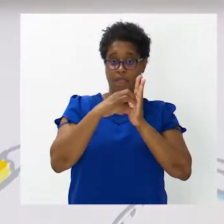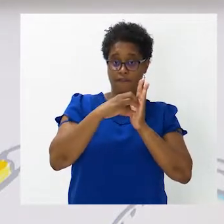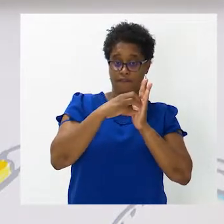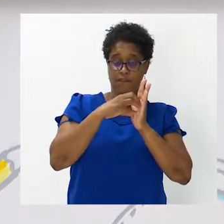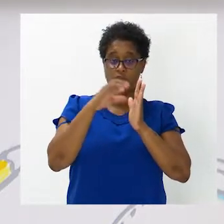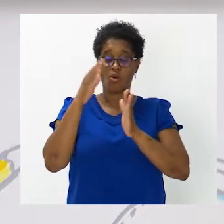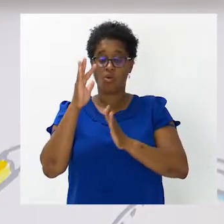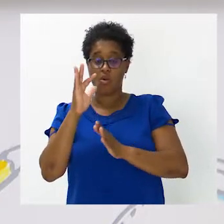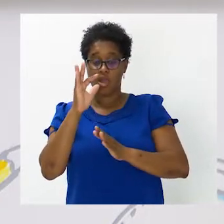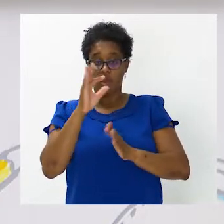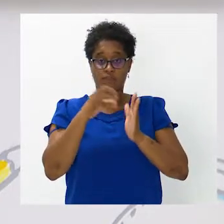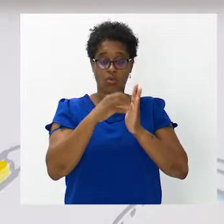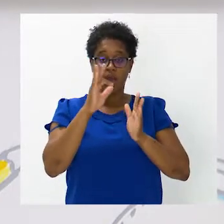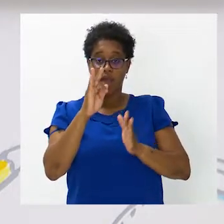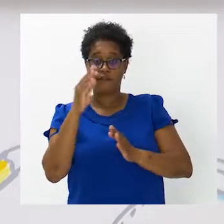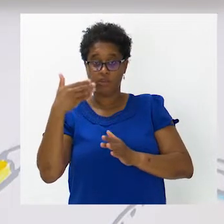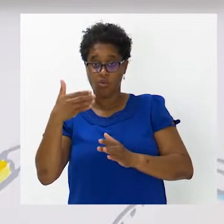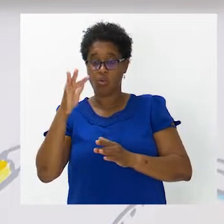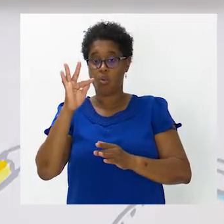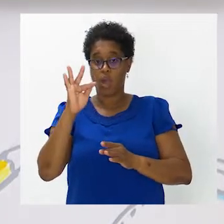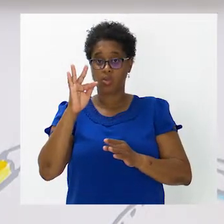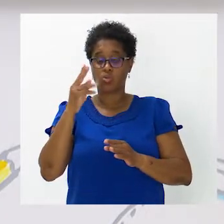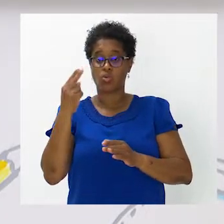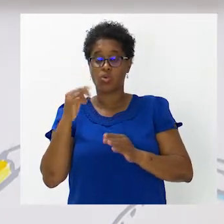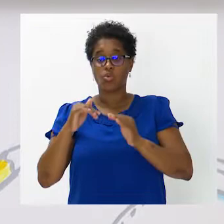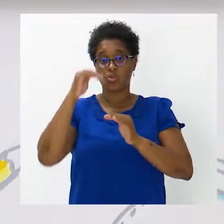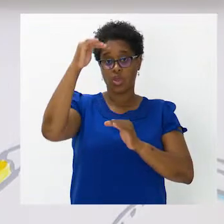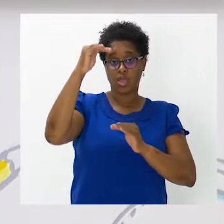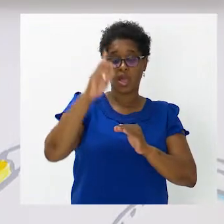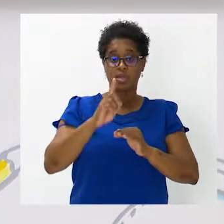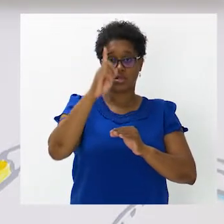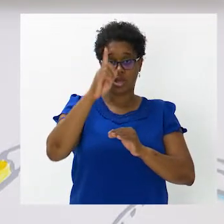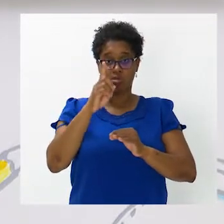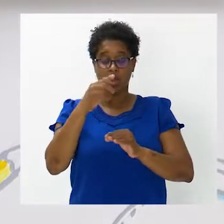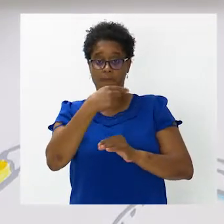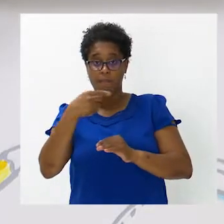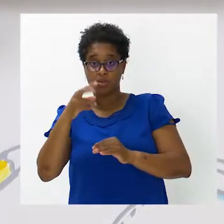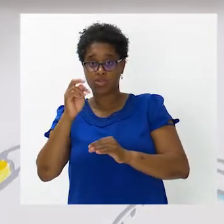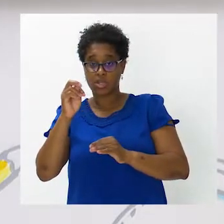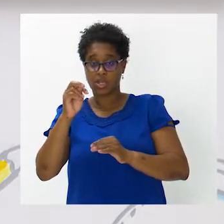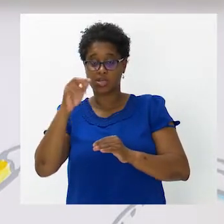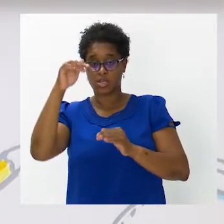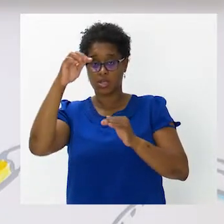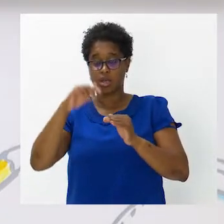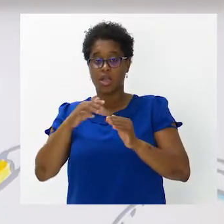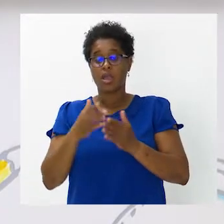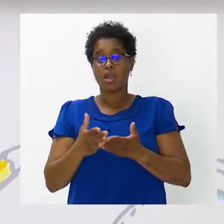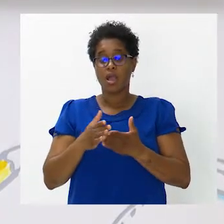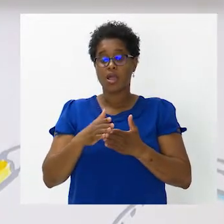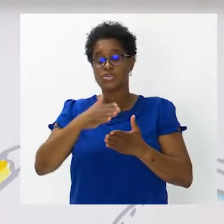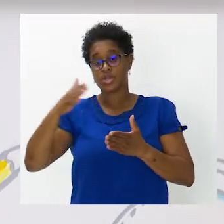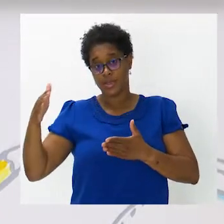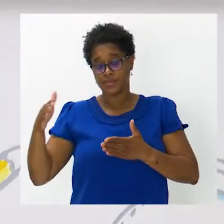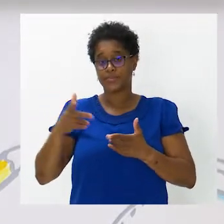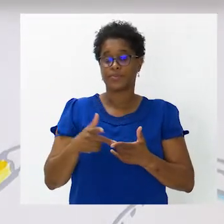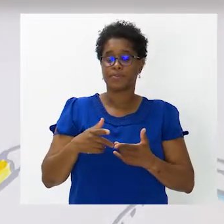F1, 4 unidades acima e -3 ou 3 unidades à esquerda,